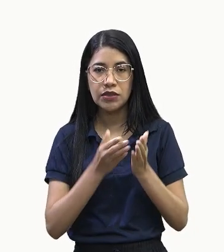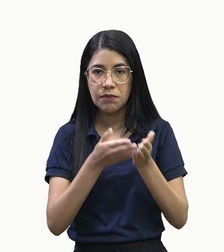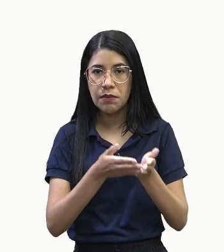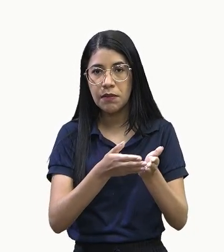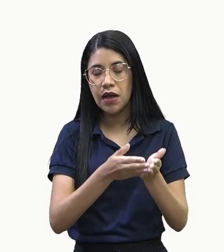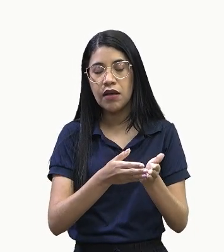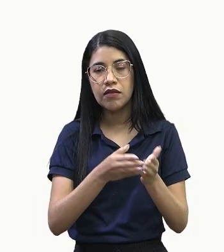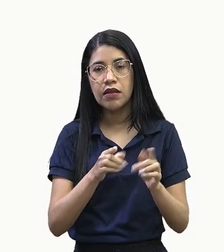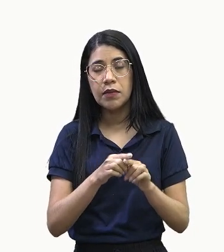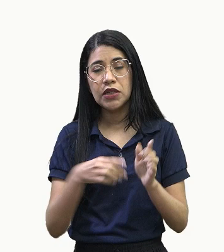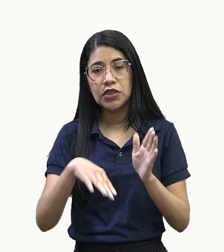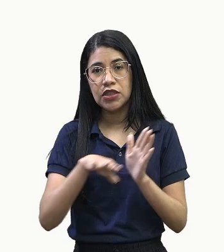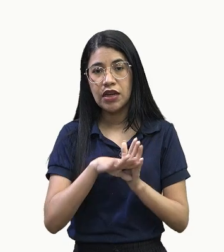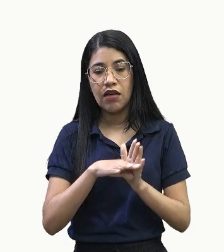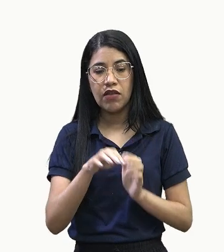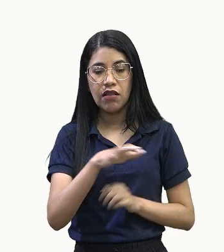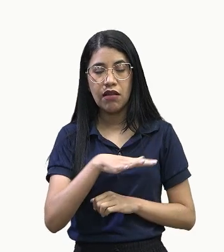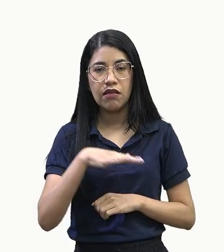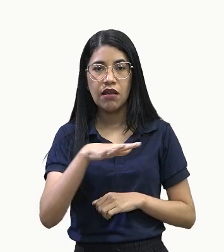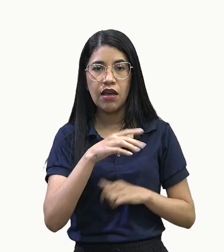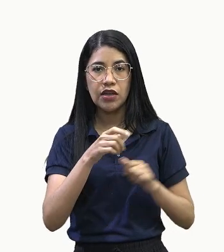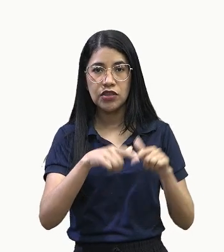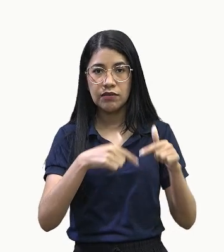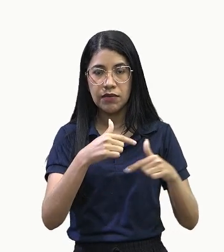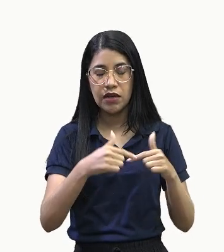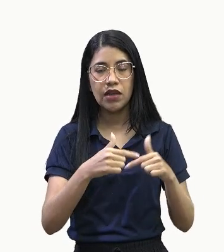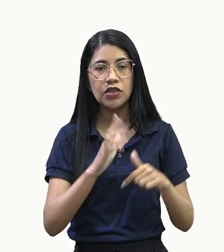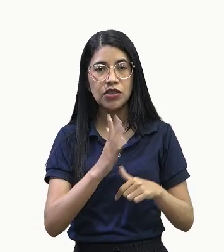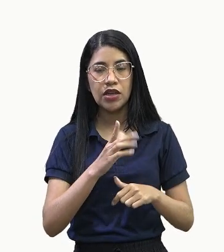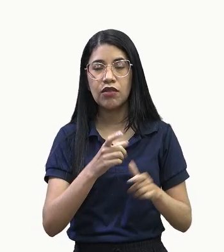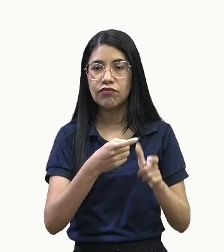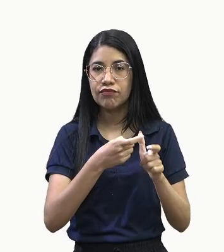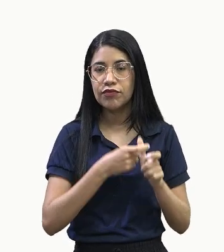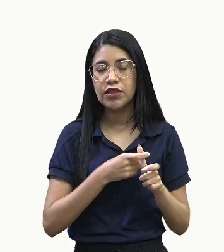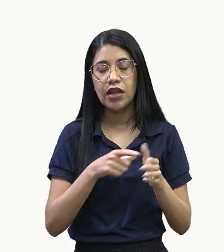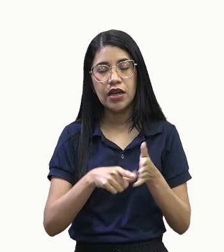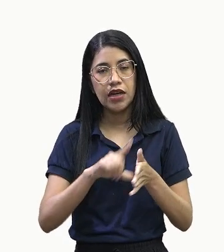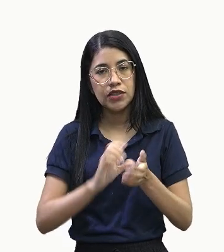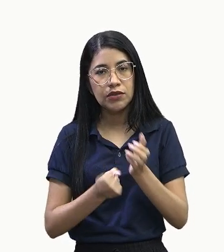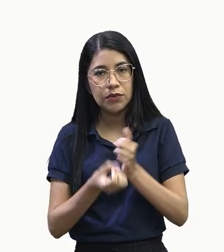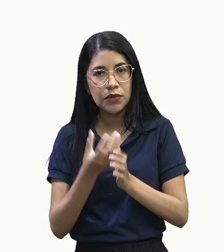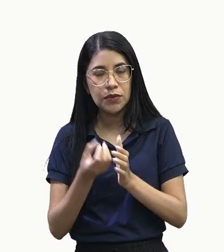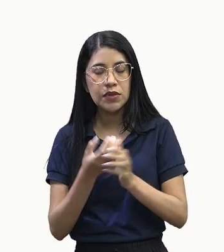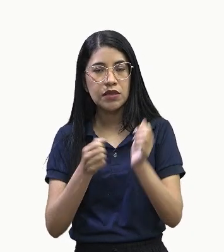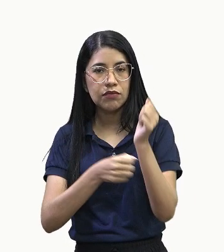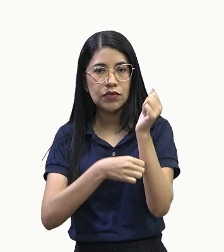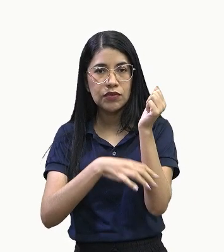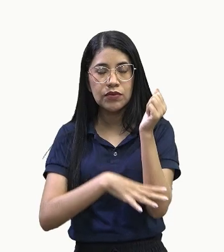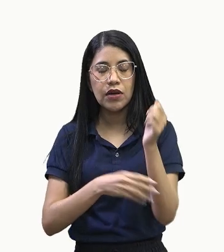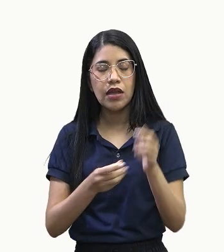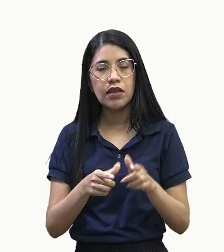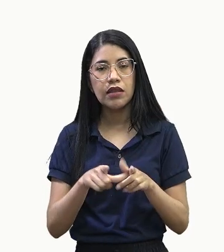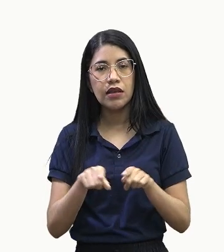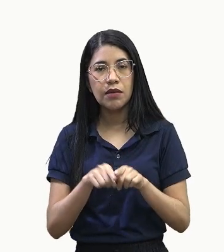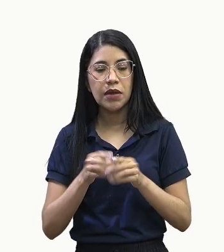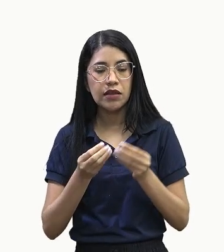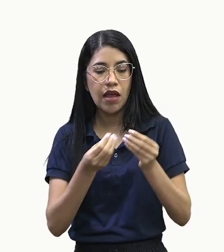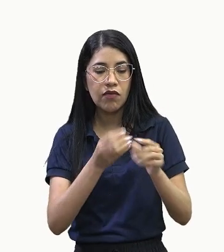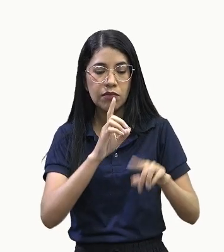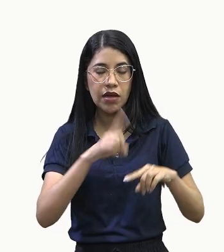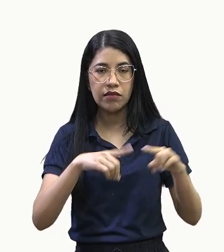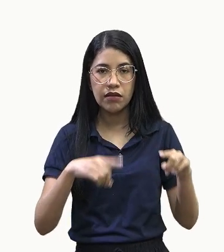indivíduo já chegava endividado. Antes mesmo de produzir a borracha, o patrão lhe fornecia todo o